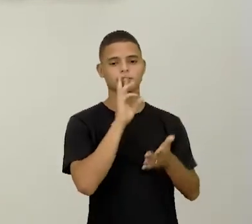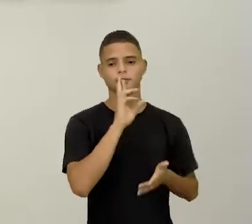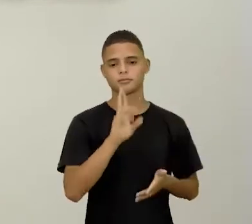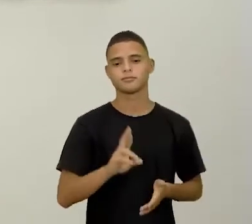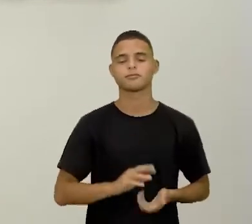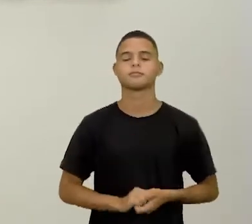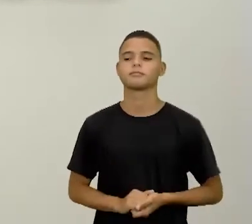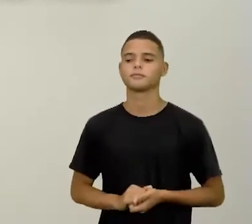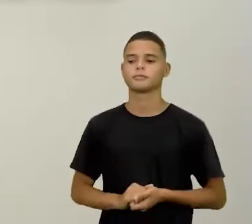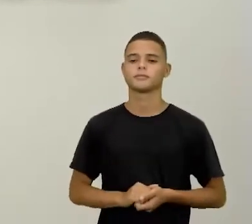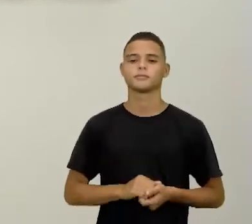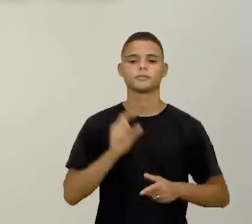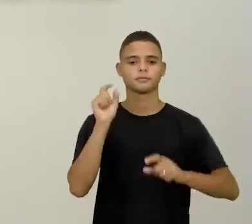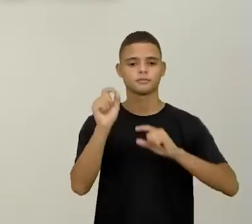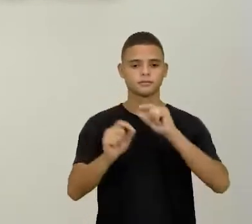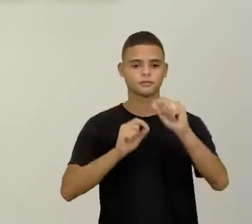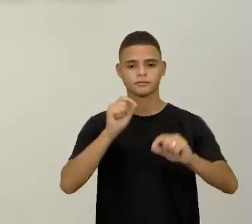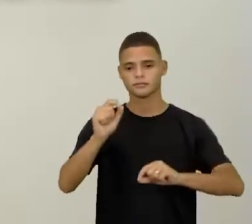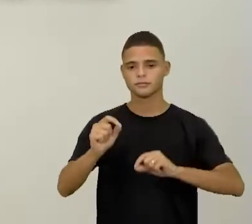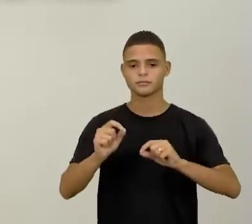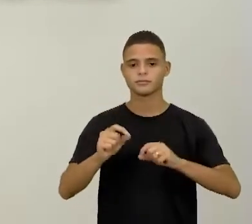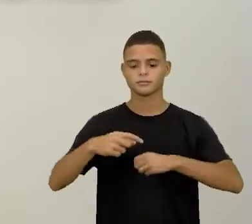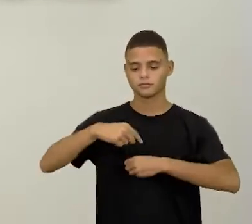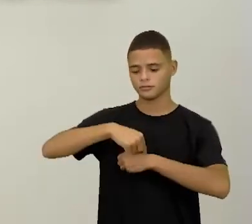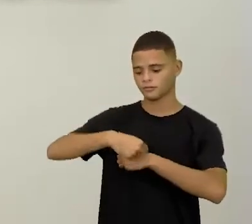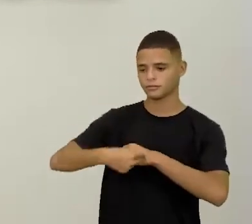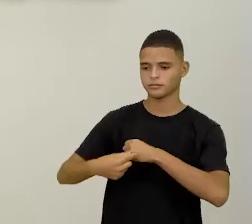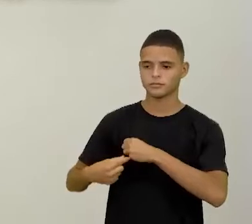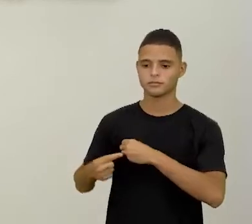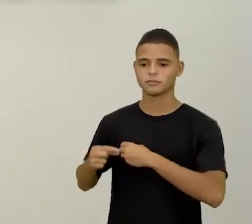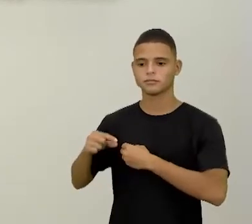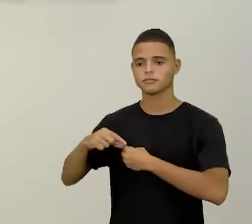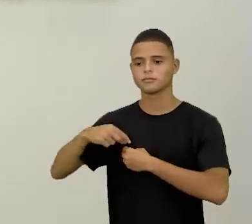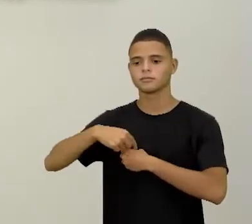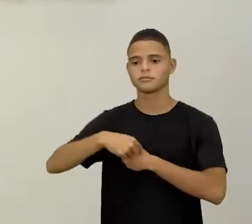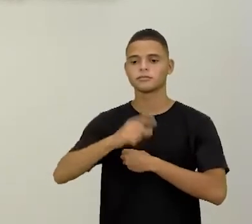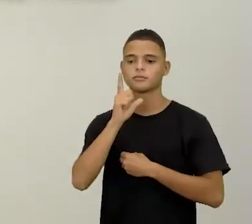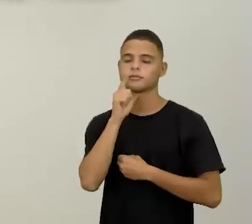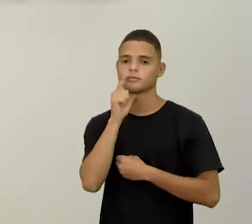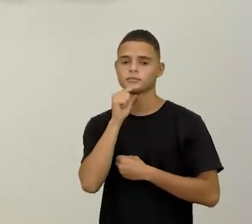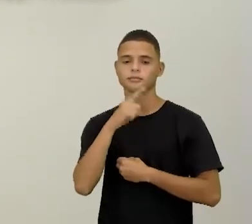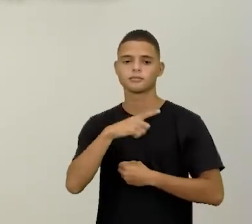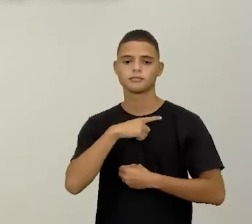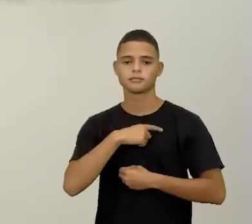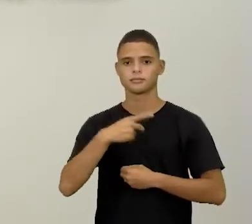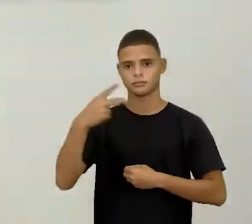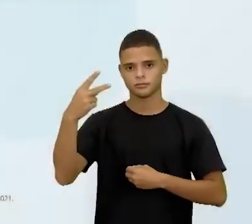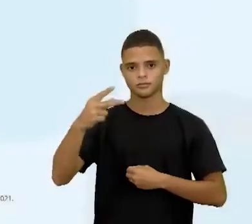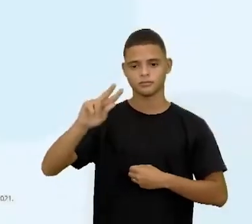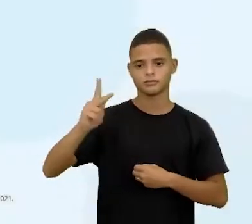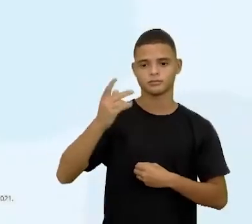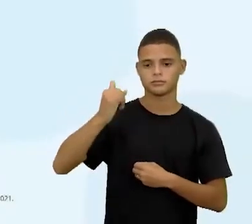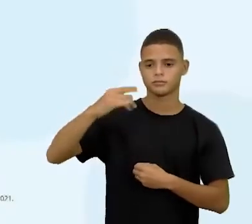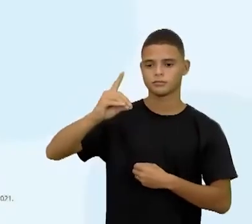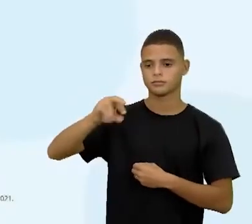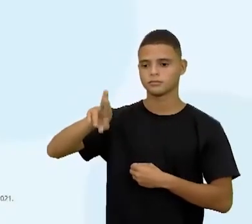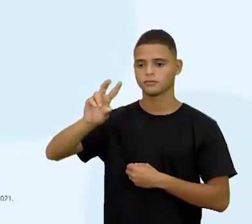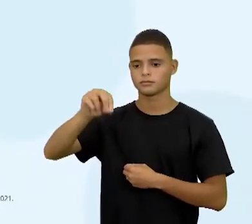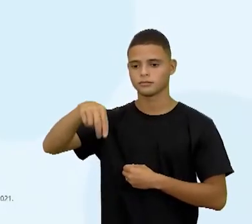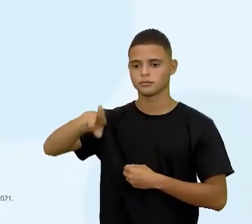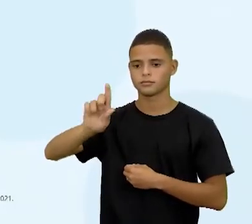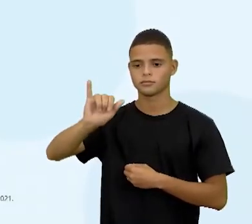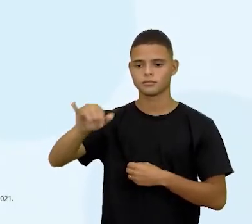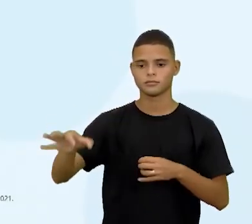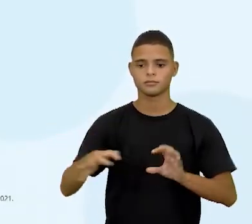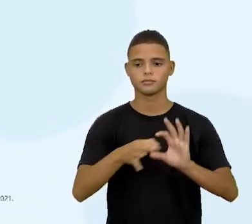Maravilhoso. Então, o que é? É uma molécula de água. Então, aí, eu tenho 2 hidrogênios com oxigênio. Mas